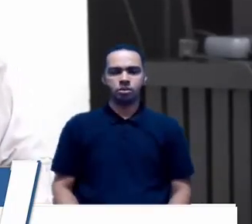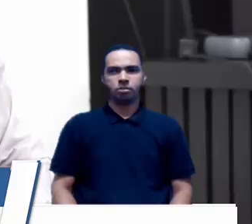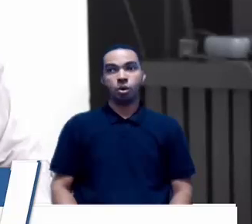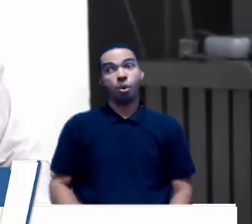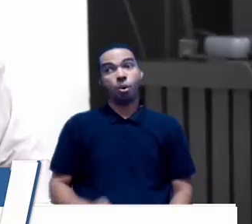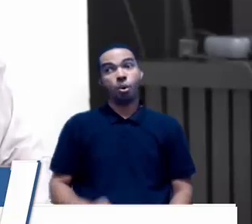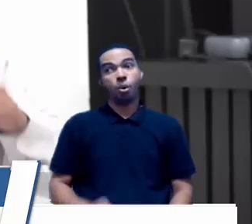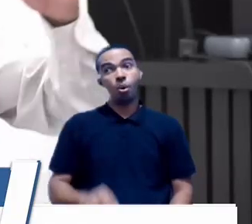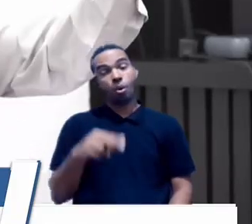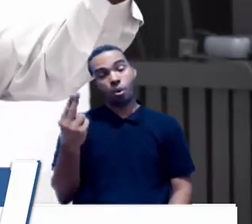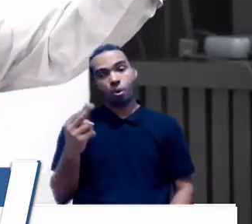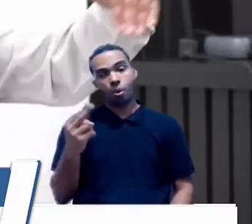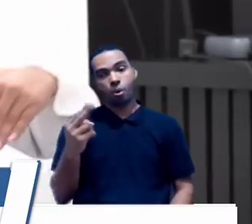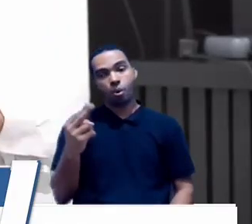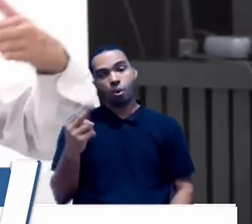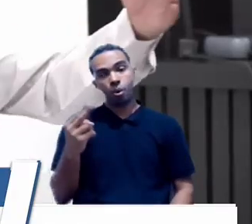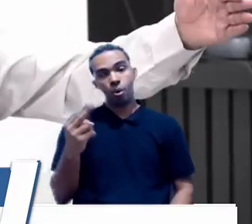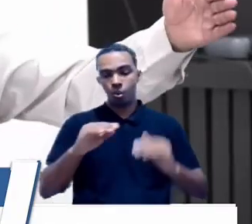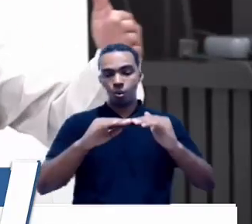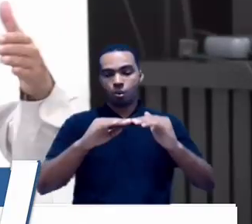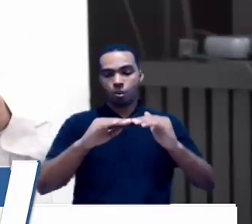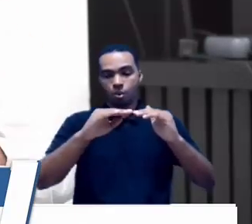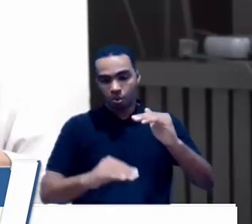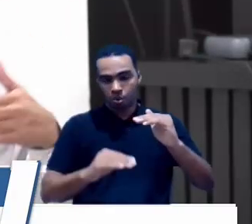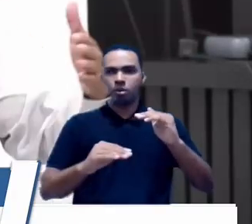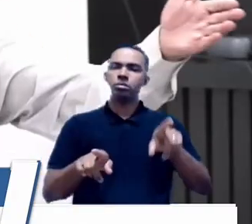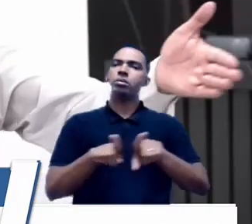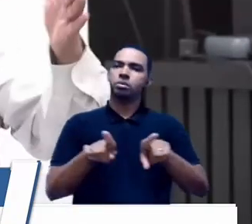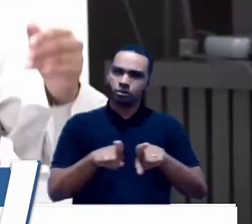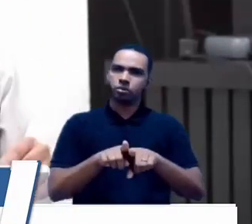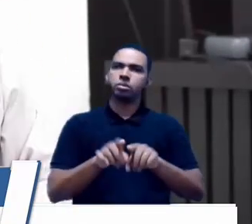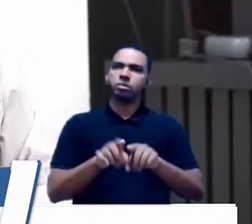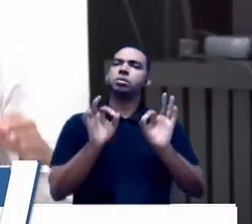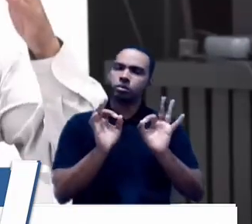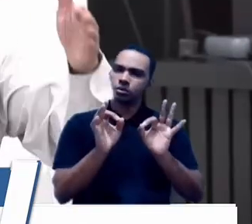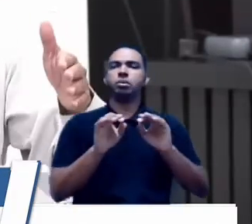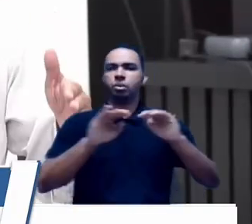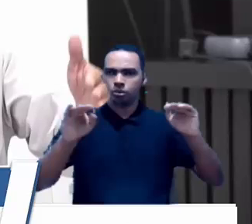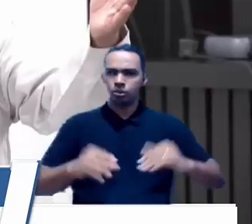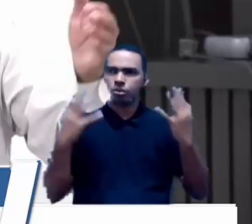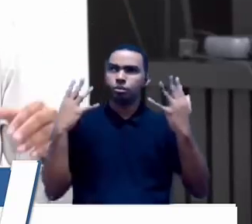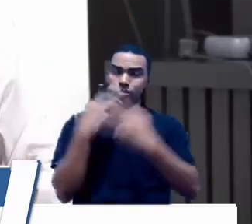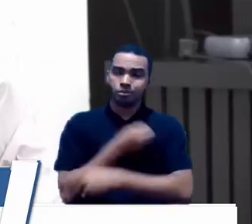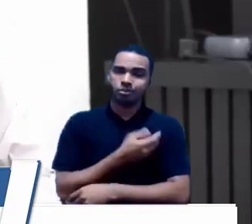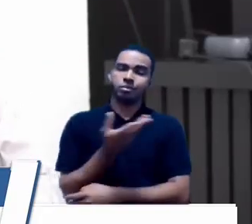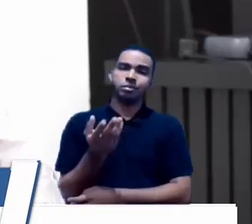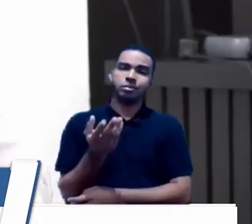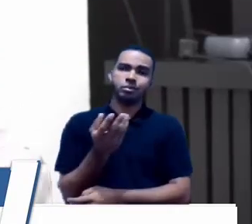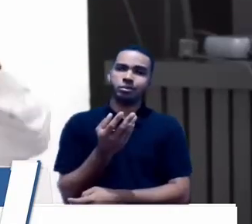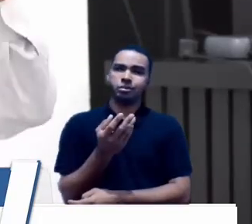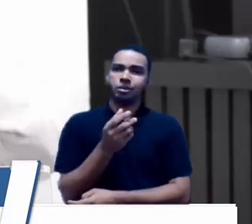Rebaixado mais, isso. E jogava ali embaixo. Isso, né? Aí ficava quadradinho, ficava bonito, né? E a areia não ia embora, porque ali isso. Quando chove, nós sabe